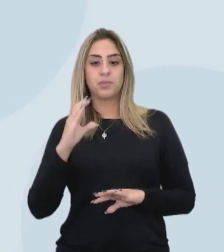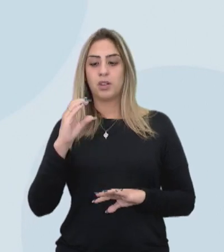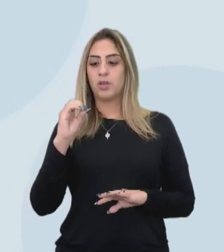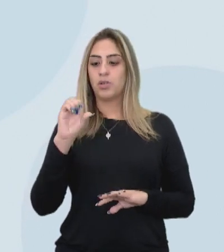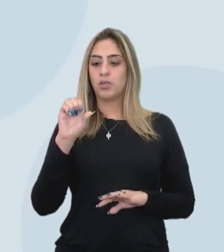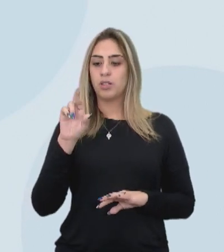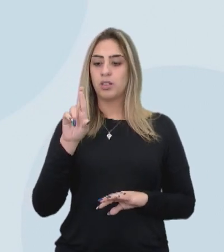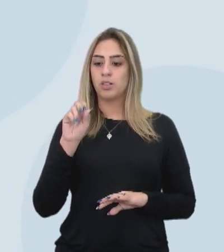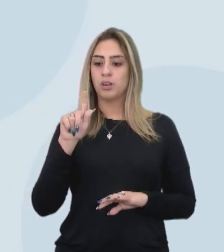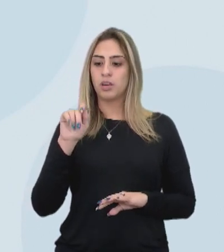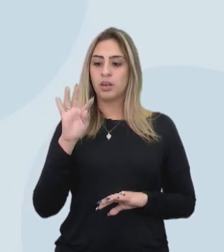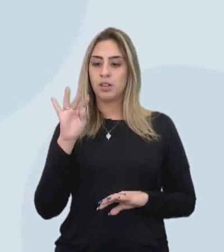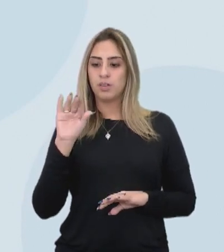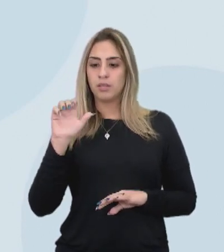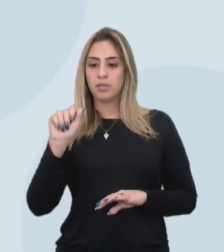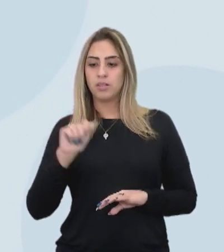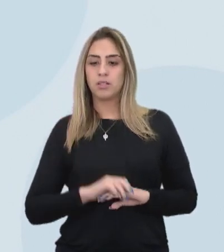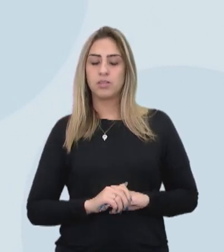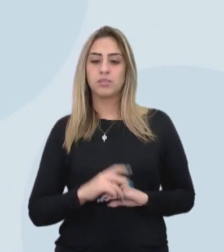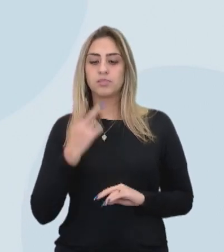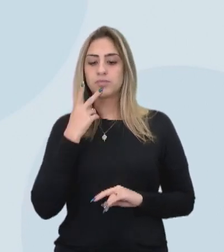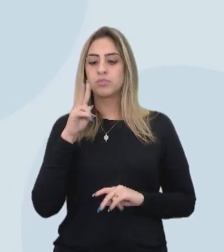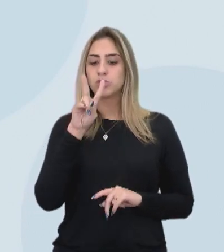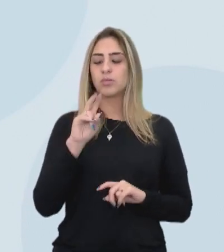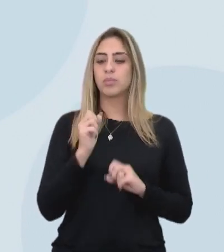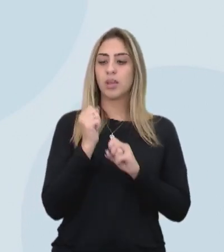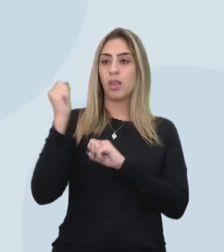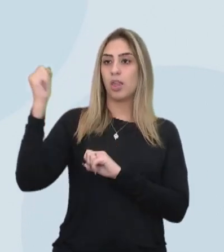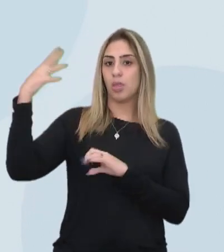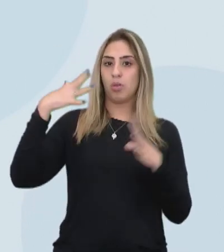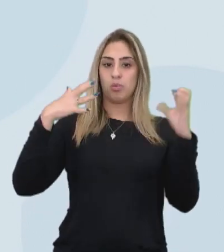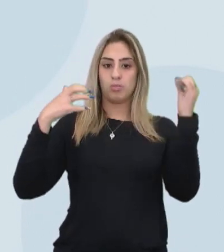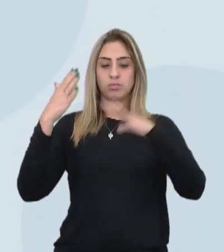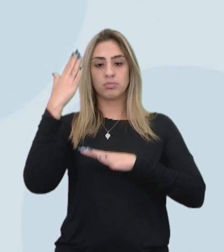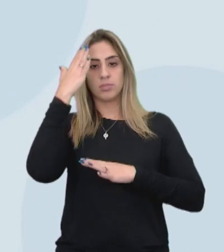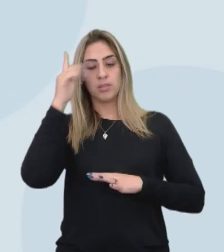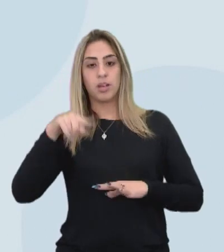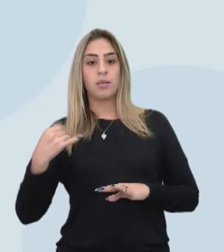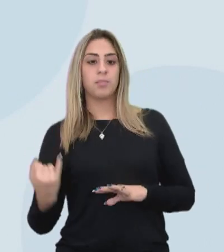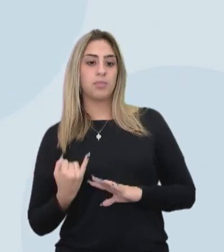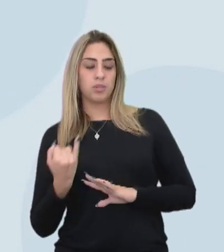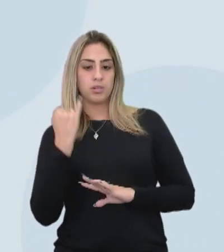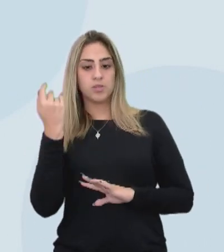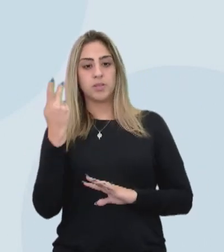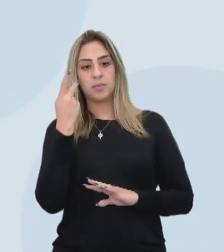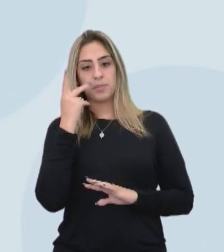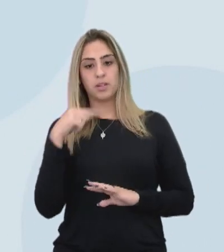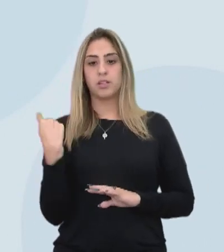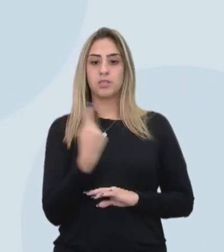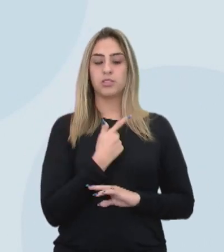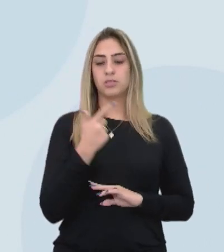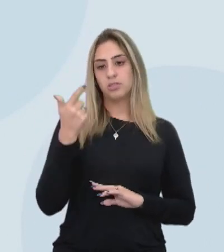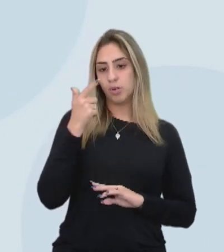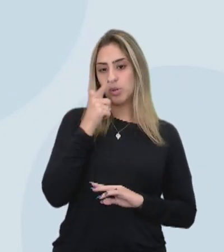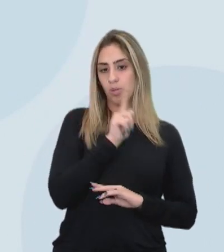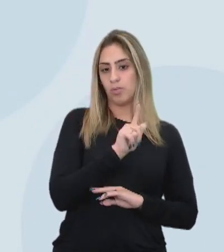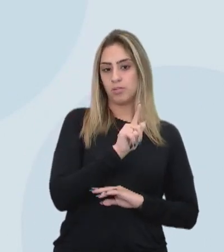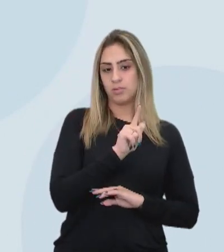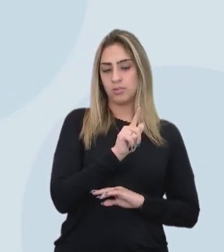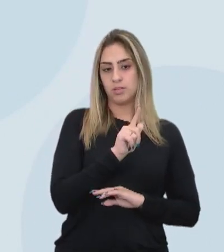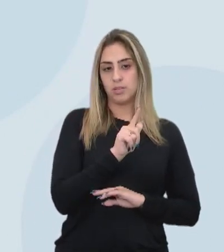e falamos sobre o elemento iluminação. Quanto a iluminação é importante para que a gente consiga obter